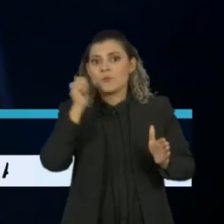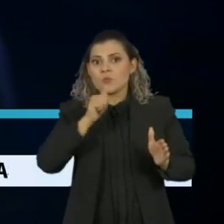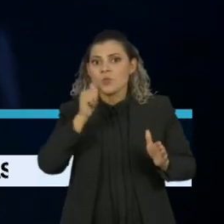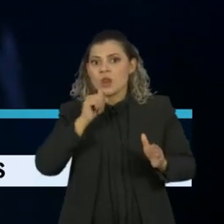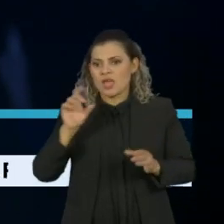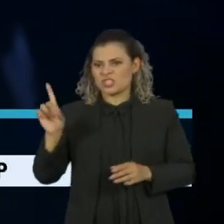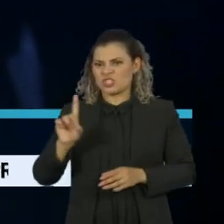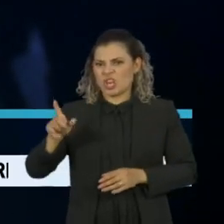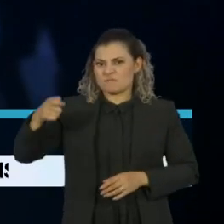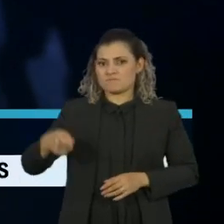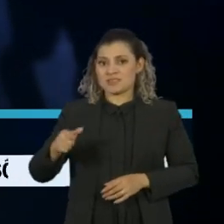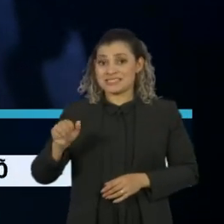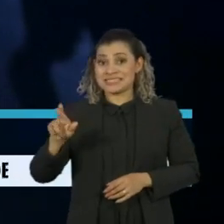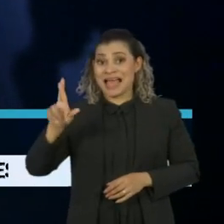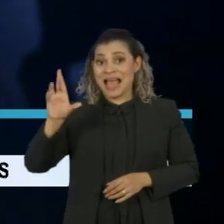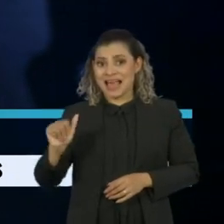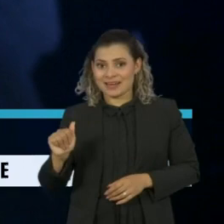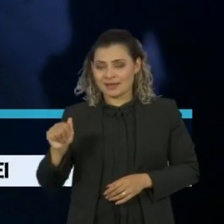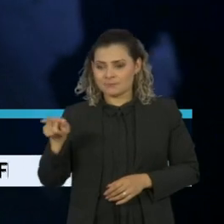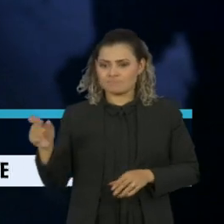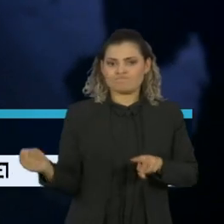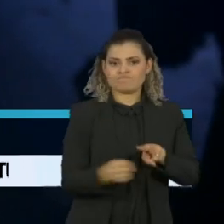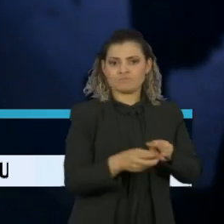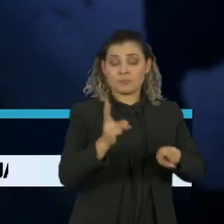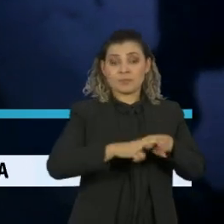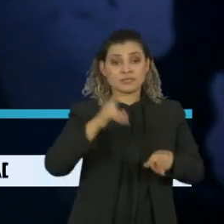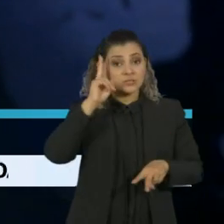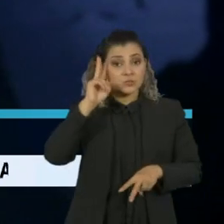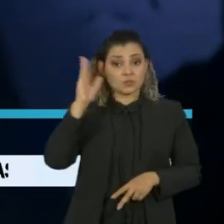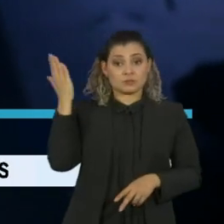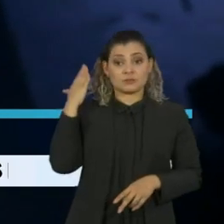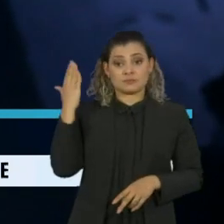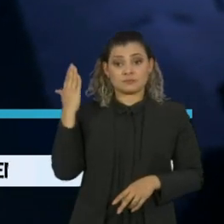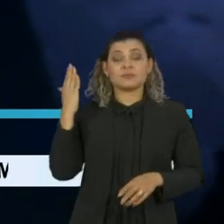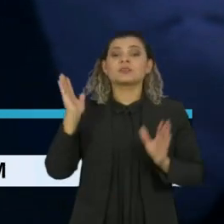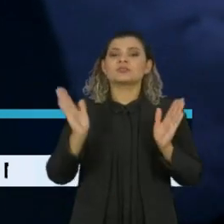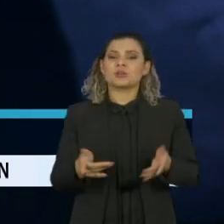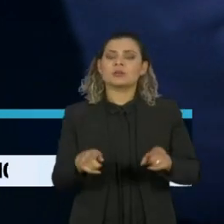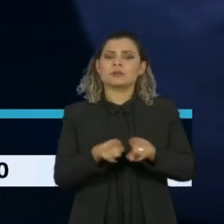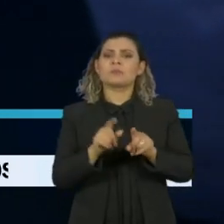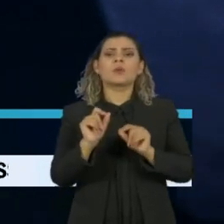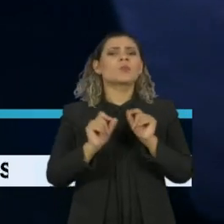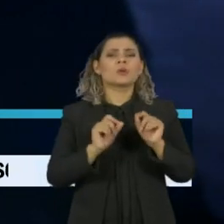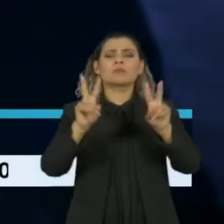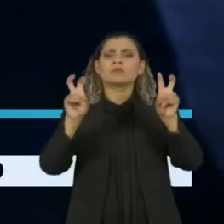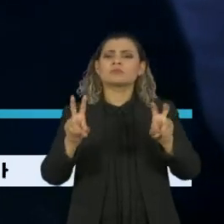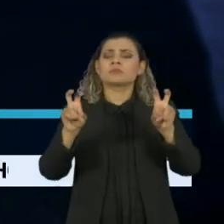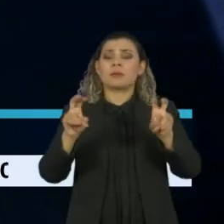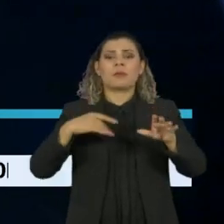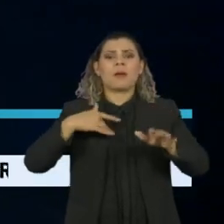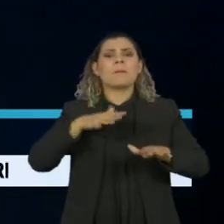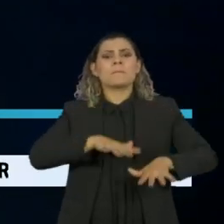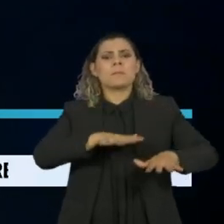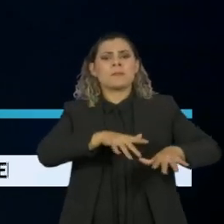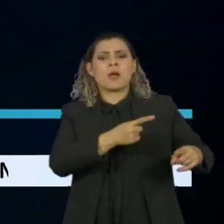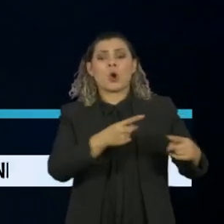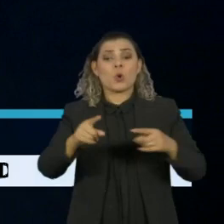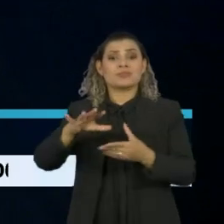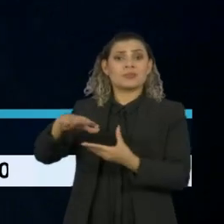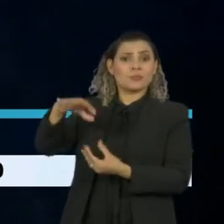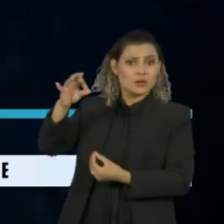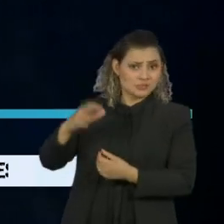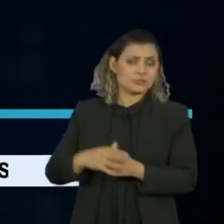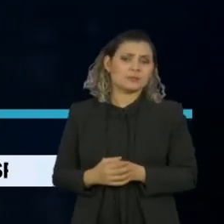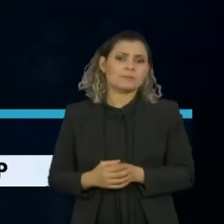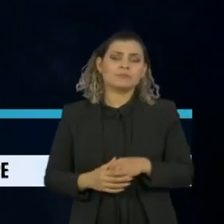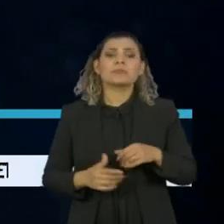um grupo de extrema-direita a sara de ilumine ela foi presa na segunda-feira no âmbito do inquérito que apura realização de atos antidemocráticos